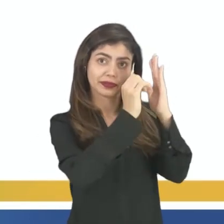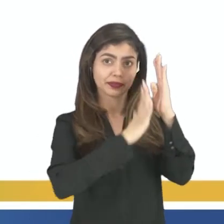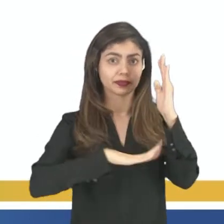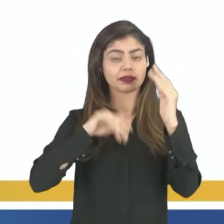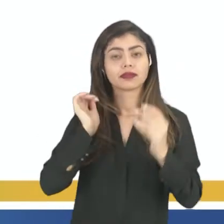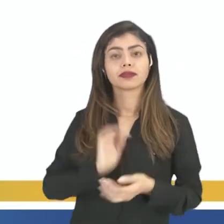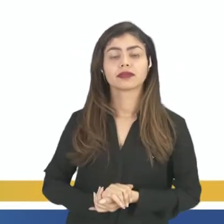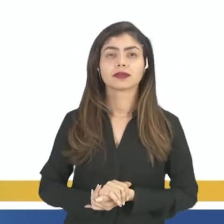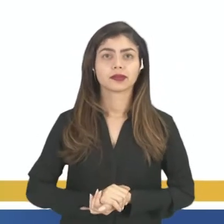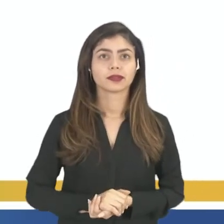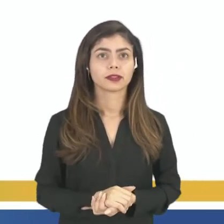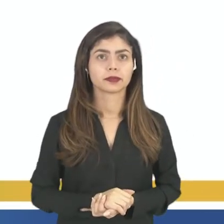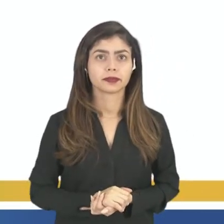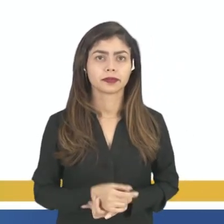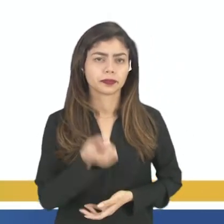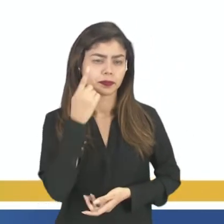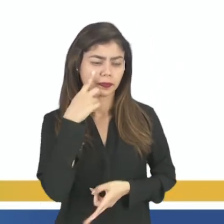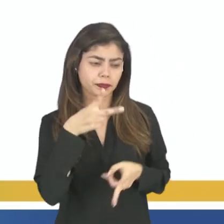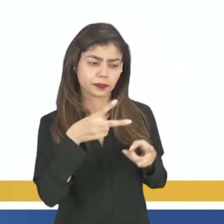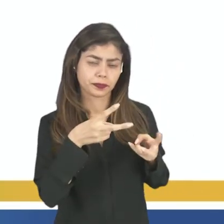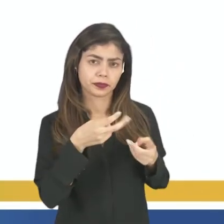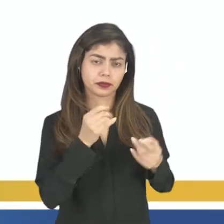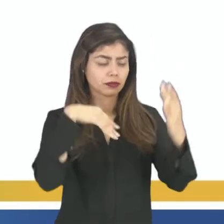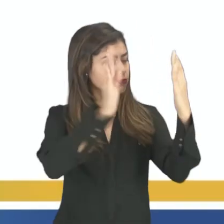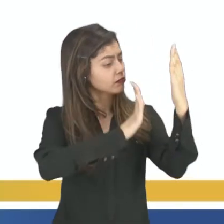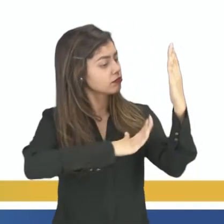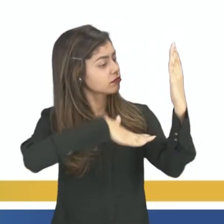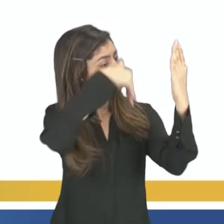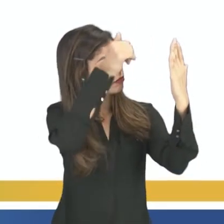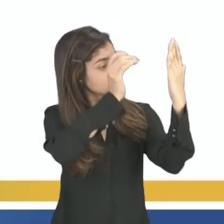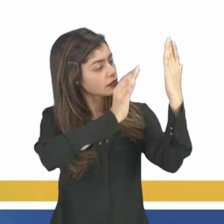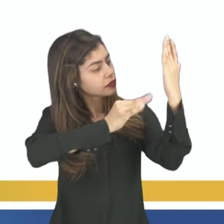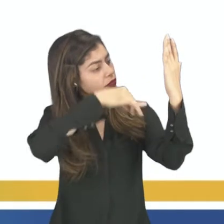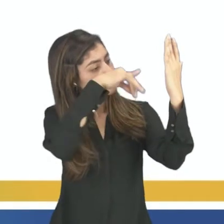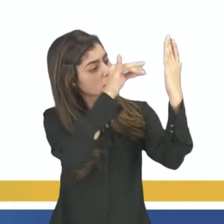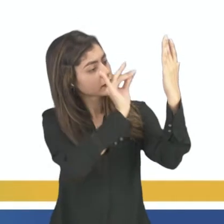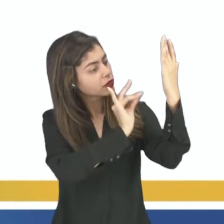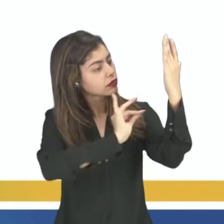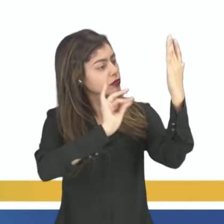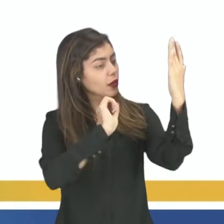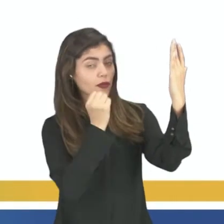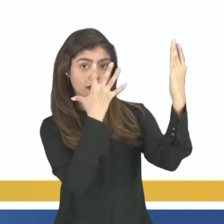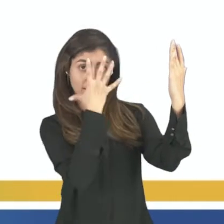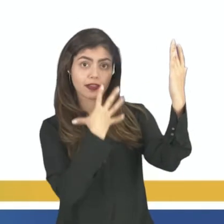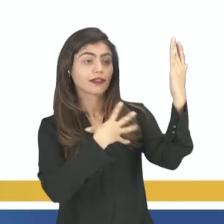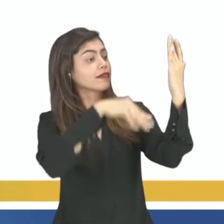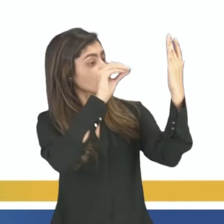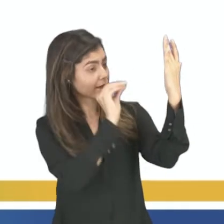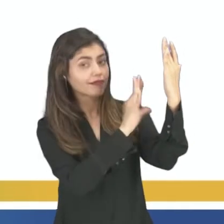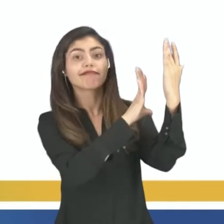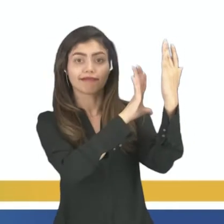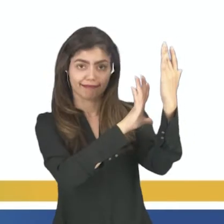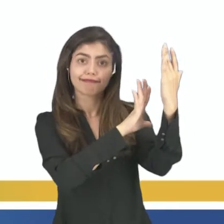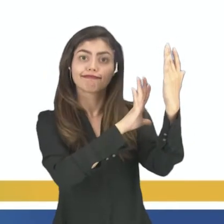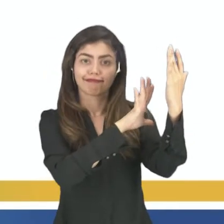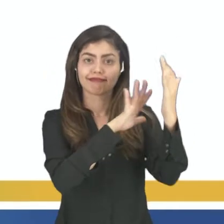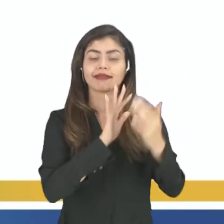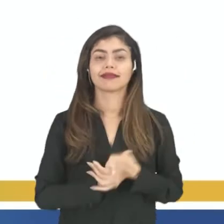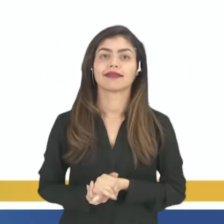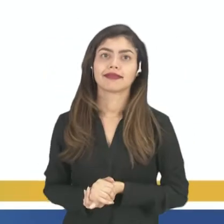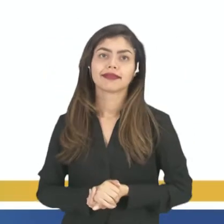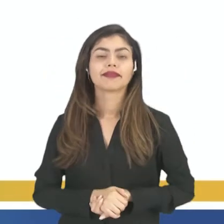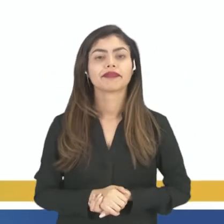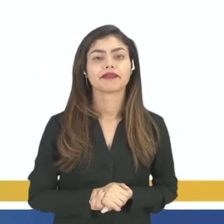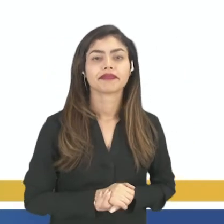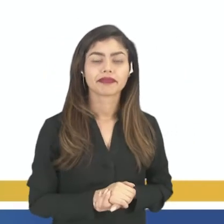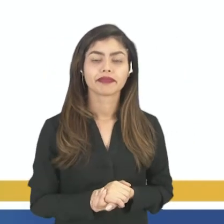aí. Percebam que ele está pintando, ele está se pintando e pintando, né? É até cômico